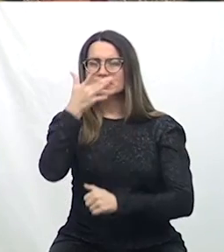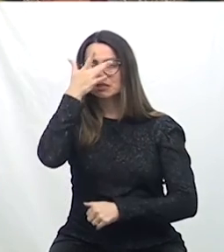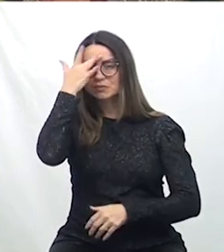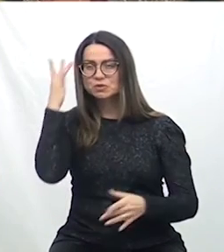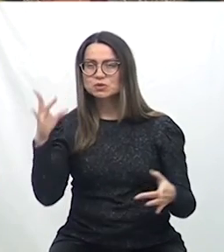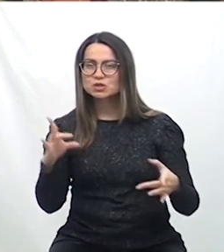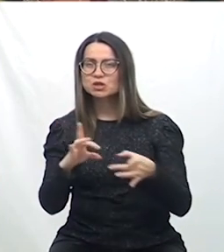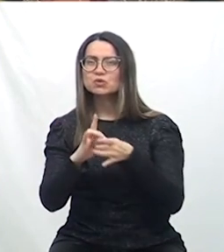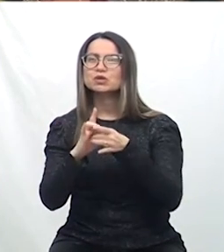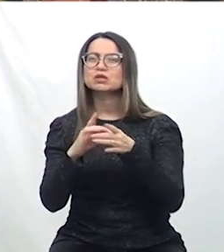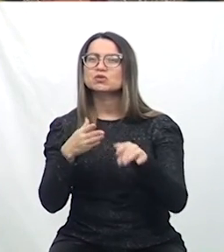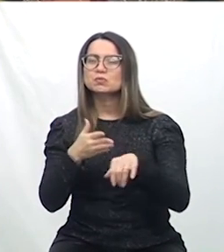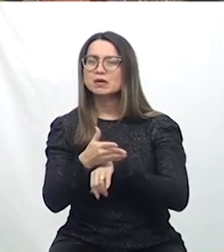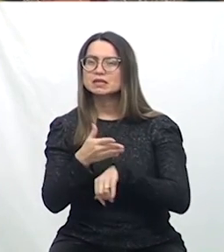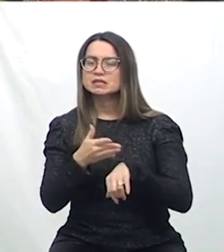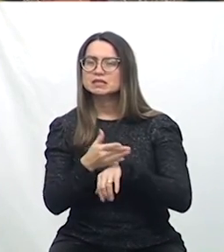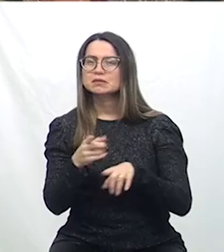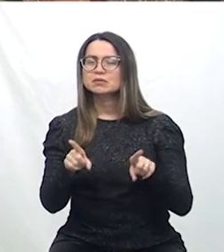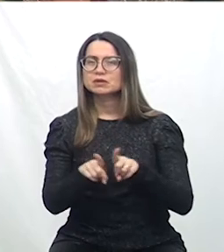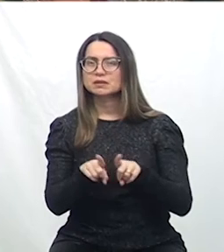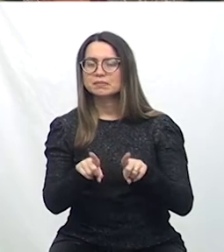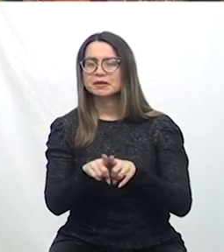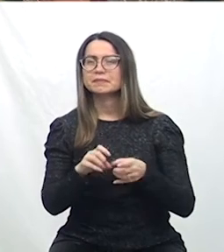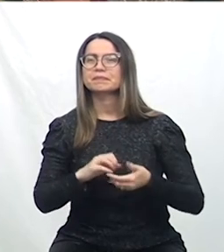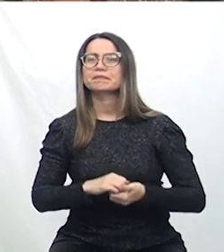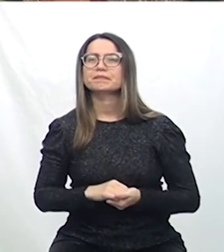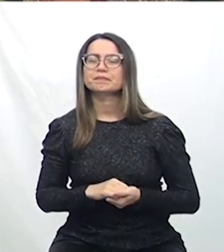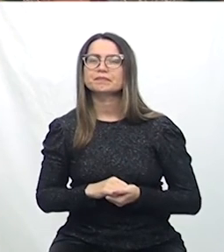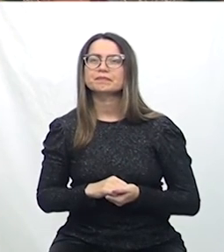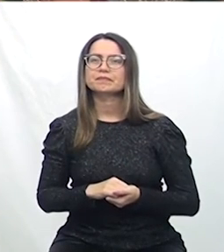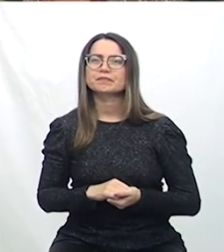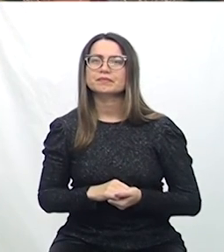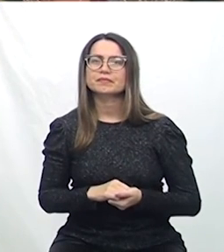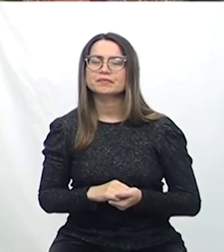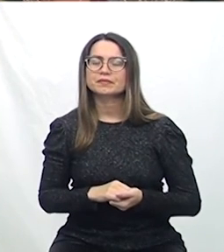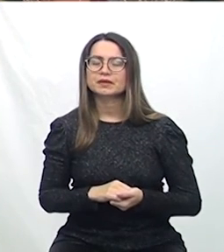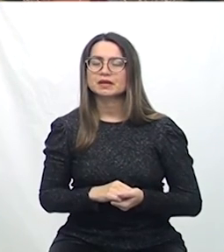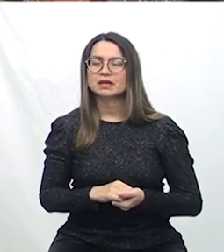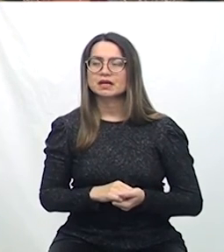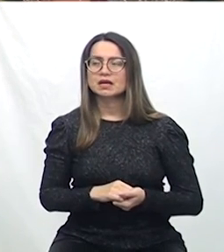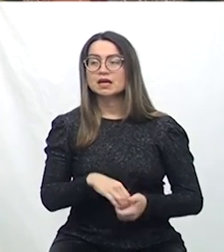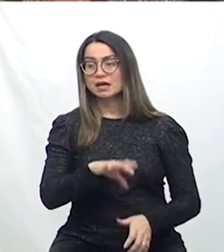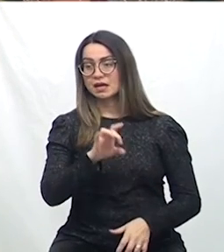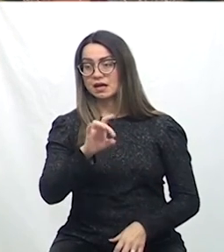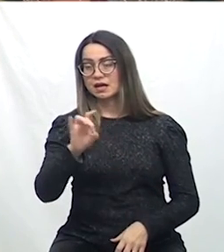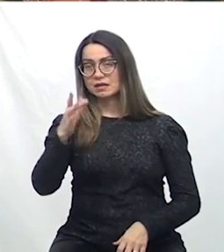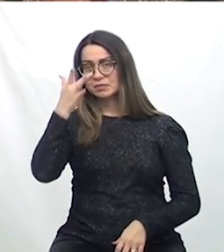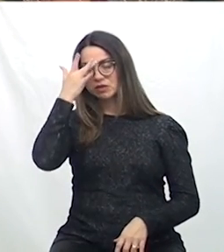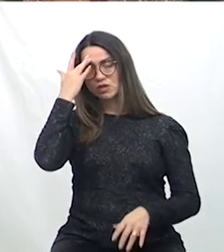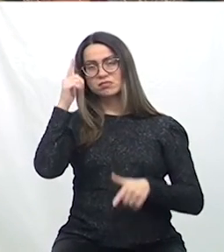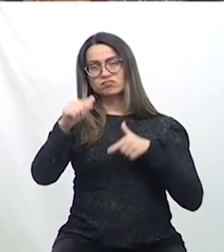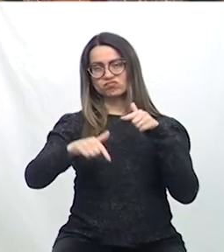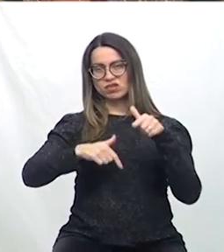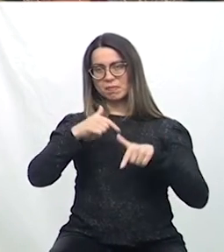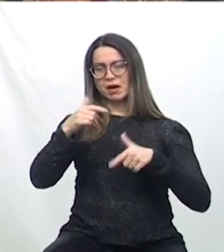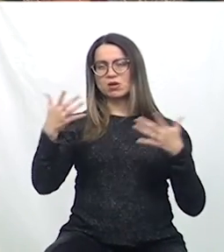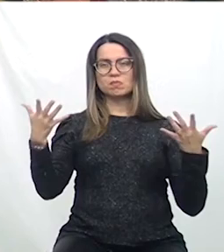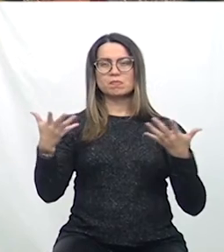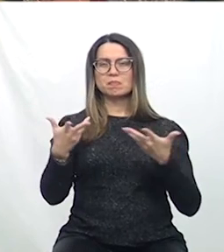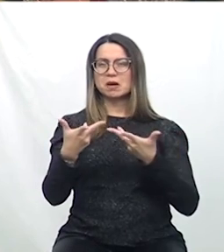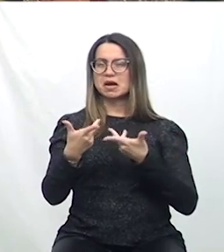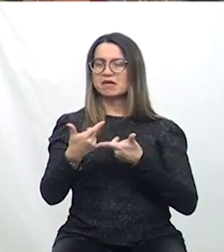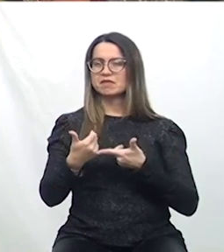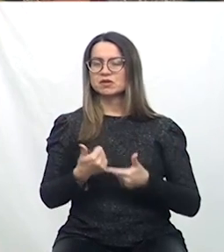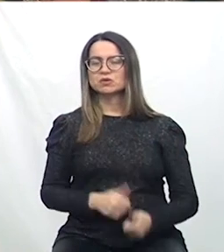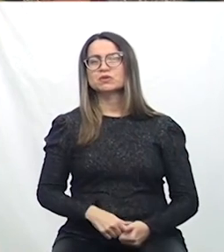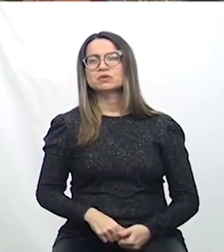para todos da Fundação Municipal de Esportes, tem feito aqui um brilhante trabalho, tem aparecido vários títulos para